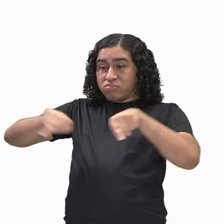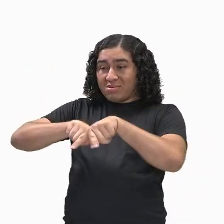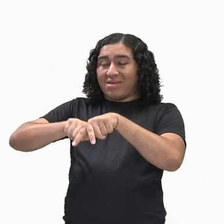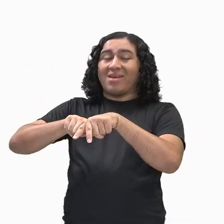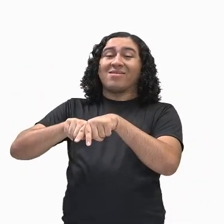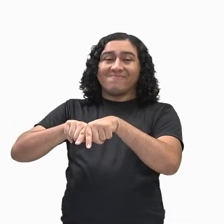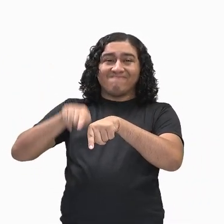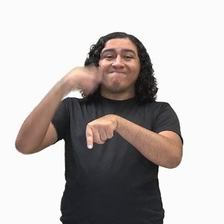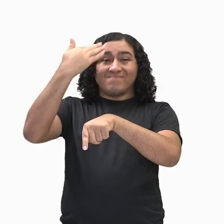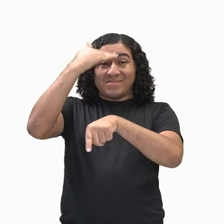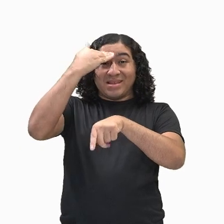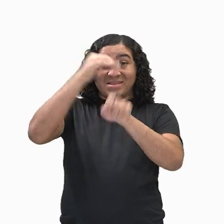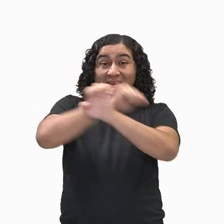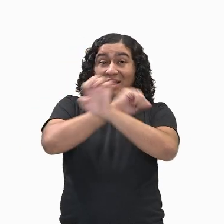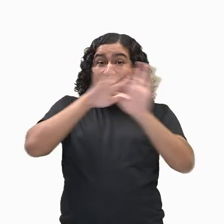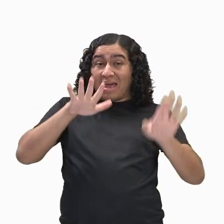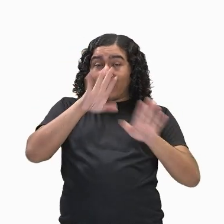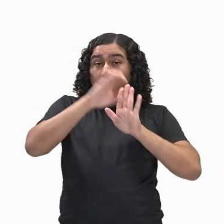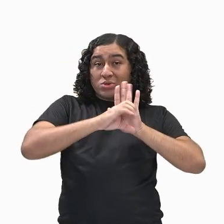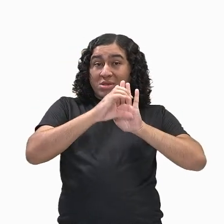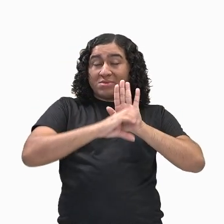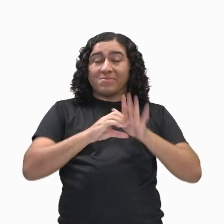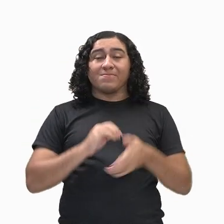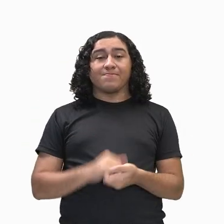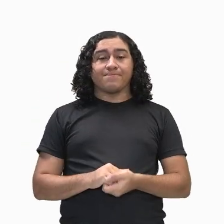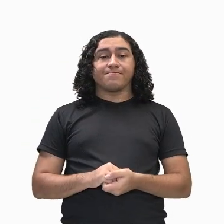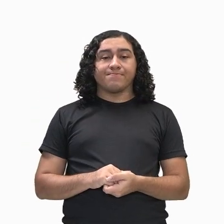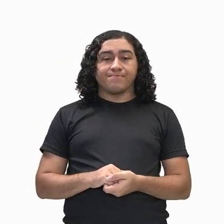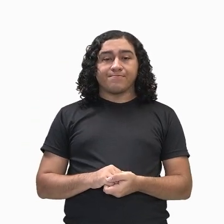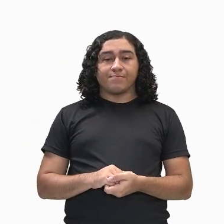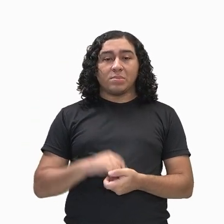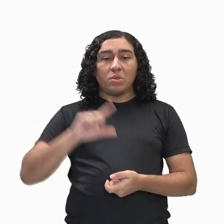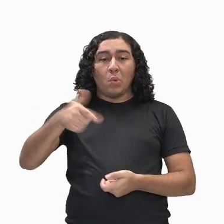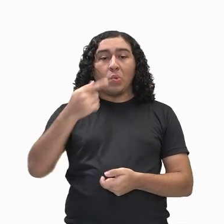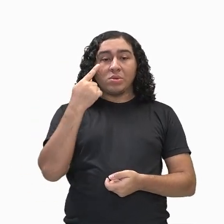consegue compreender a mensagem. Vejamos a próxima.